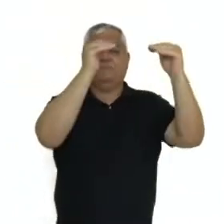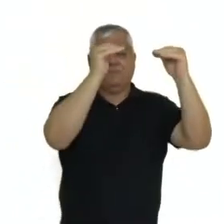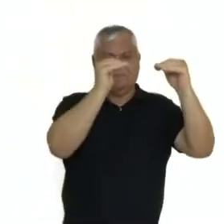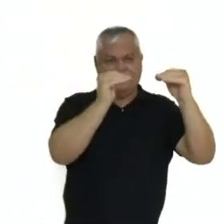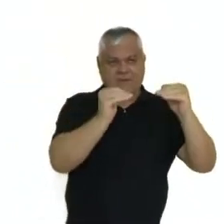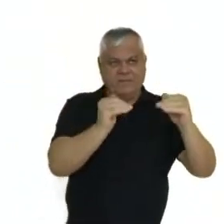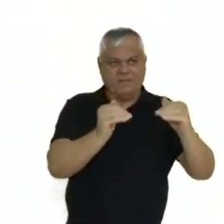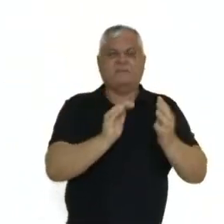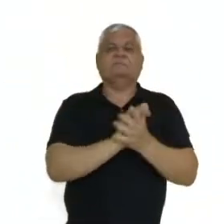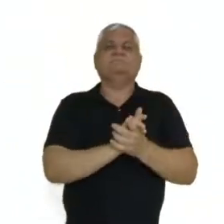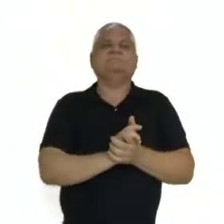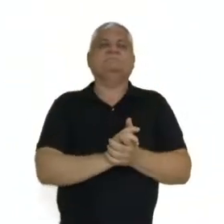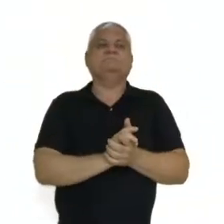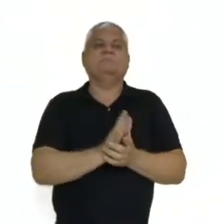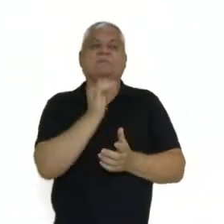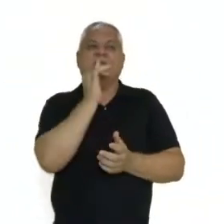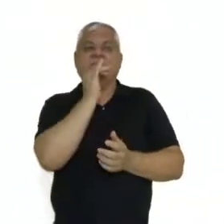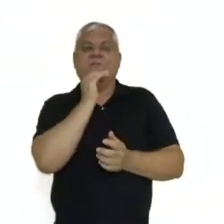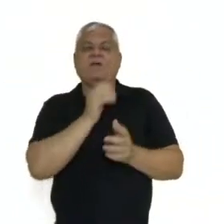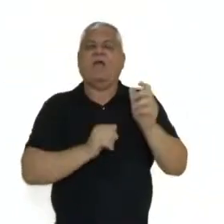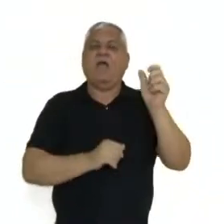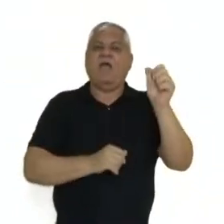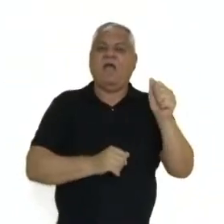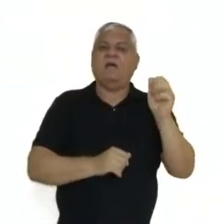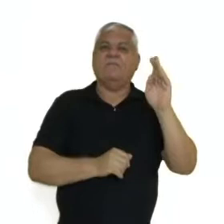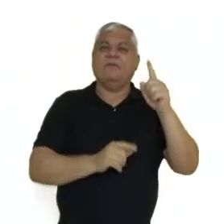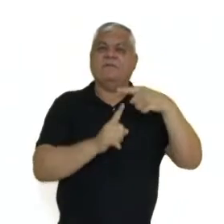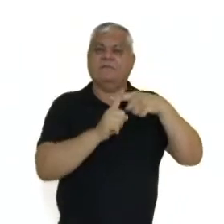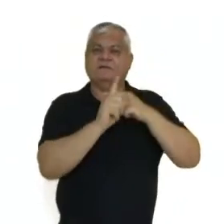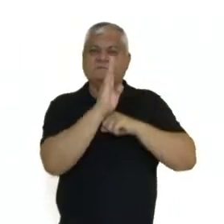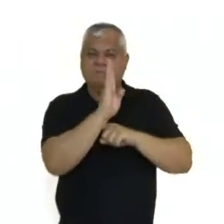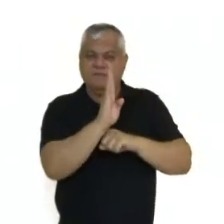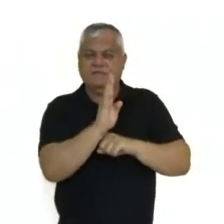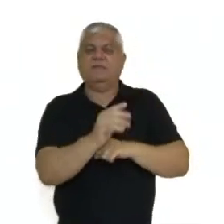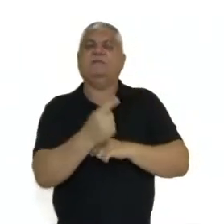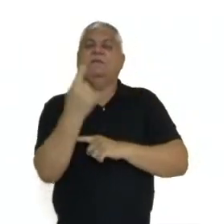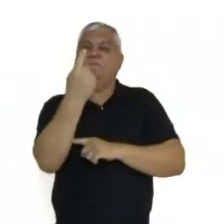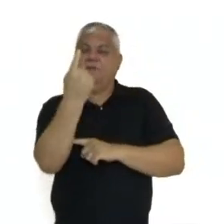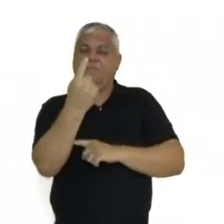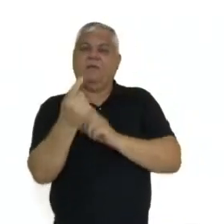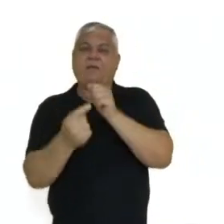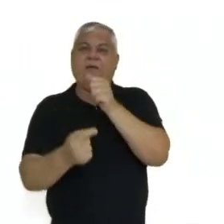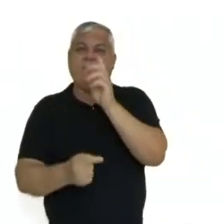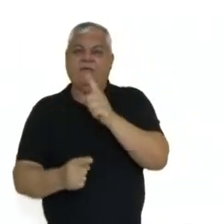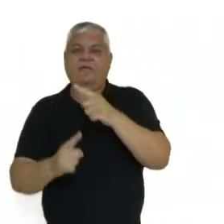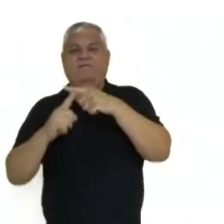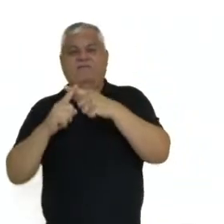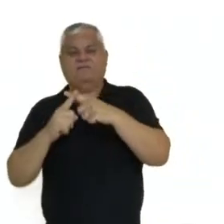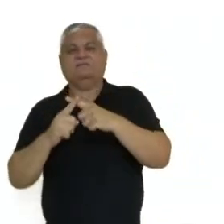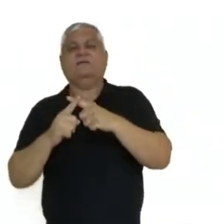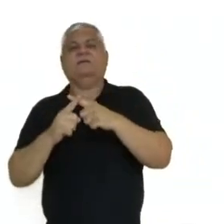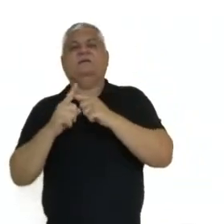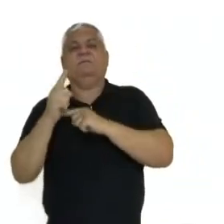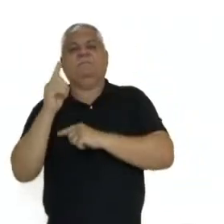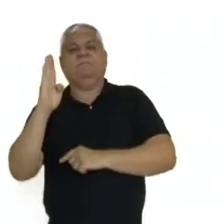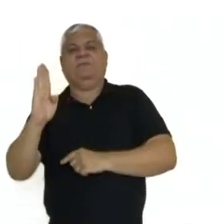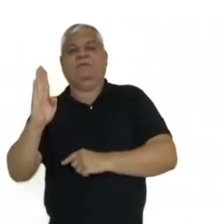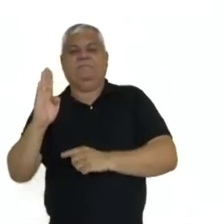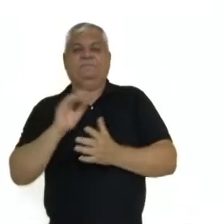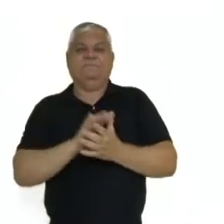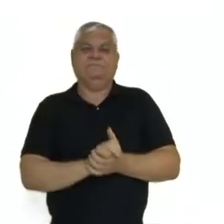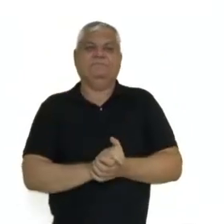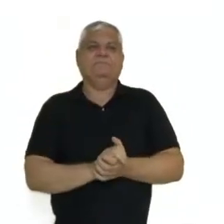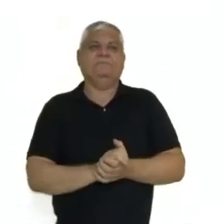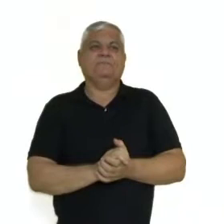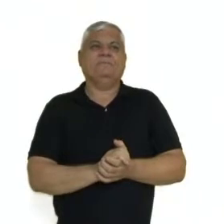sucessivamente então a vezes b + b o primeiro termo é a vezes b o segundo termo é o próprio